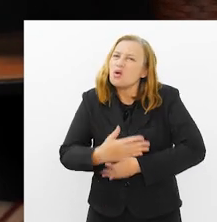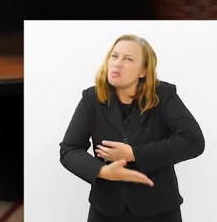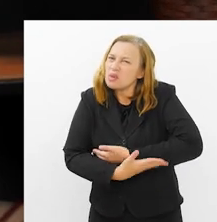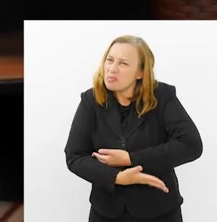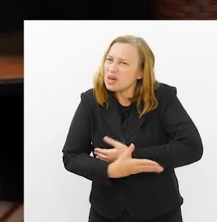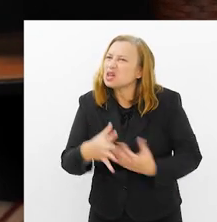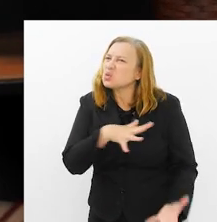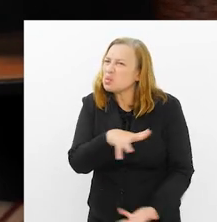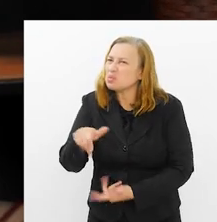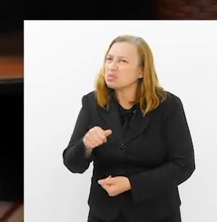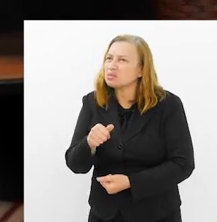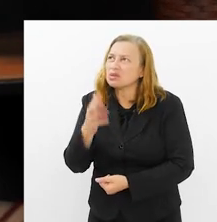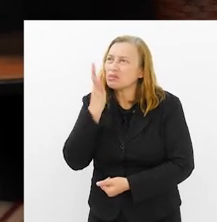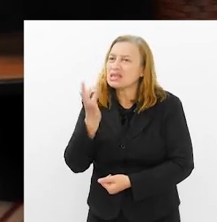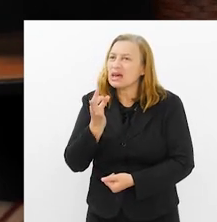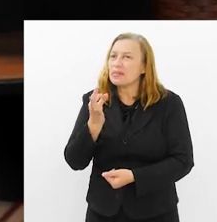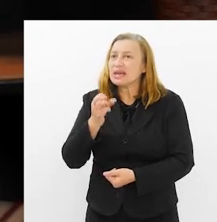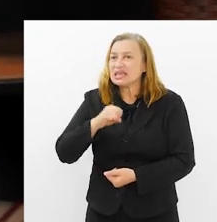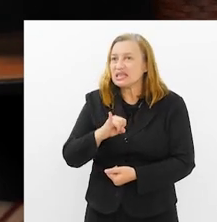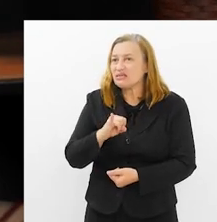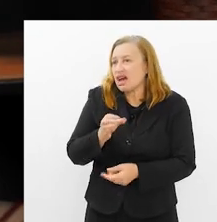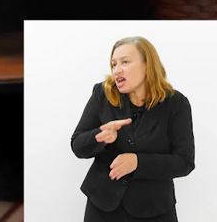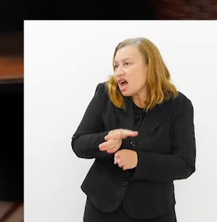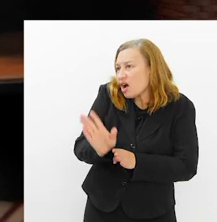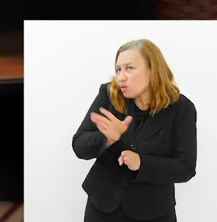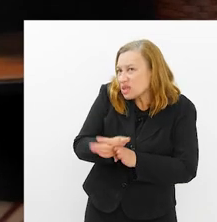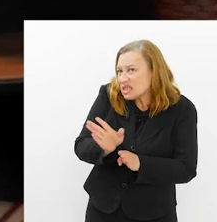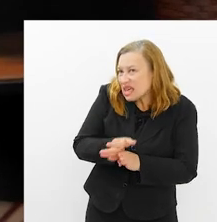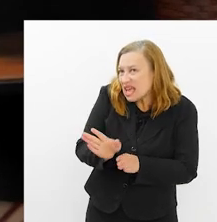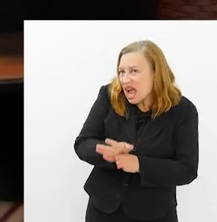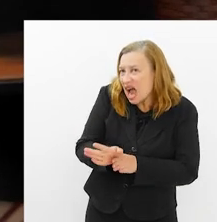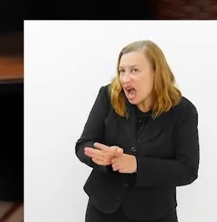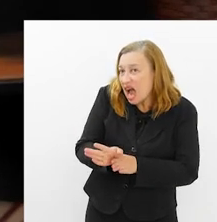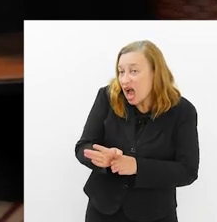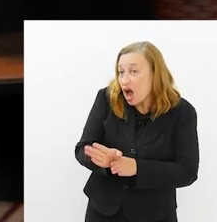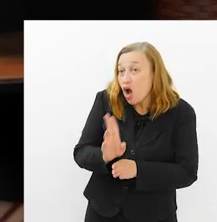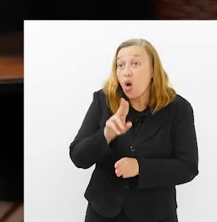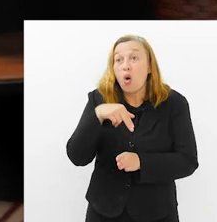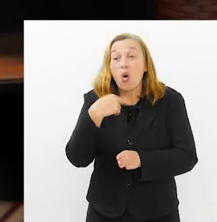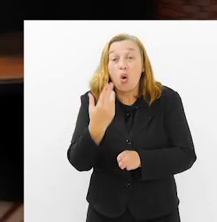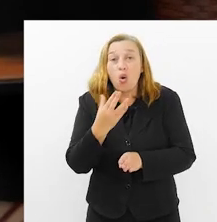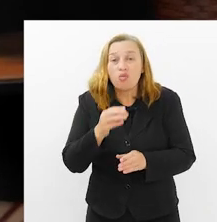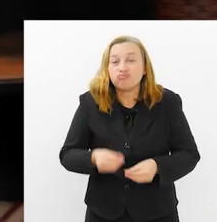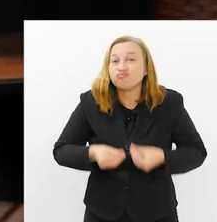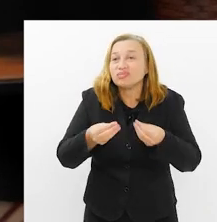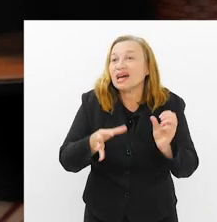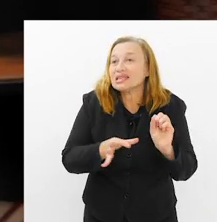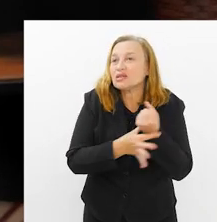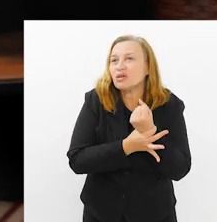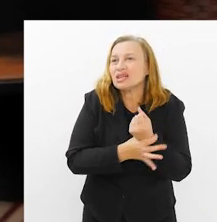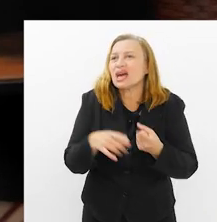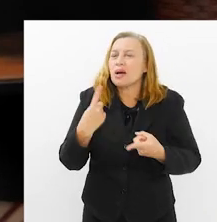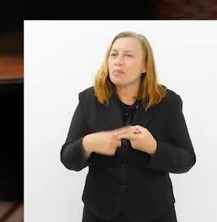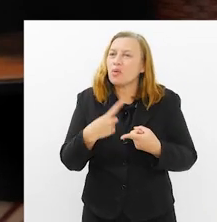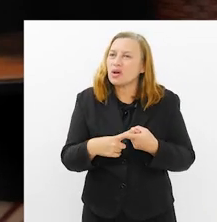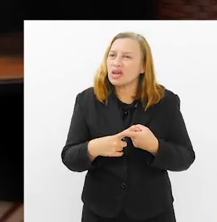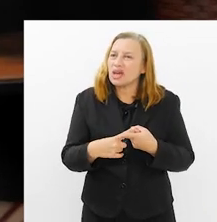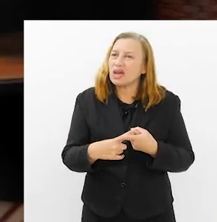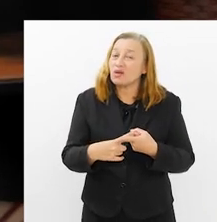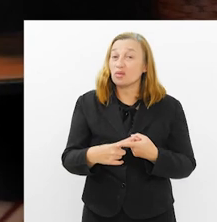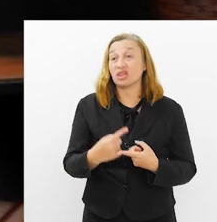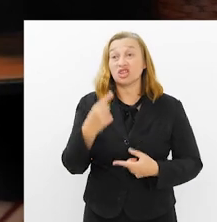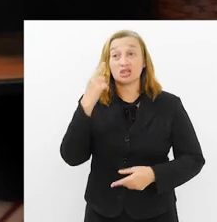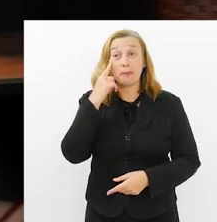serzinho nesse mundo, sem saber se a gente vai poder orientar? Se a gente vai poder dar segurança, porque quando a gente